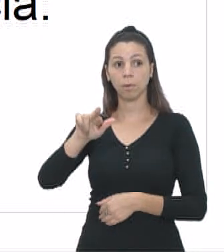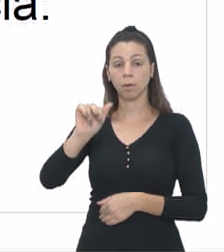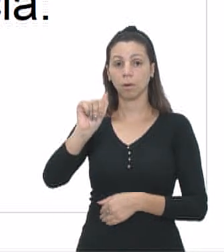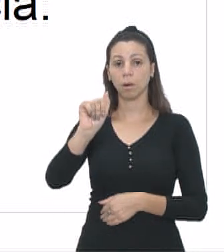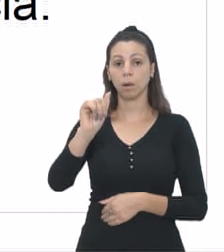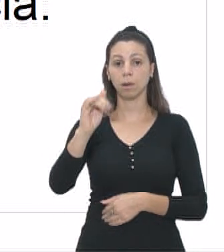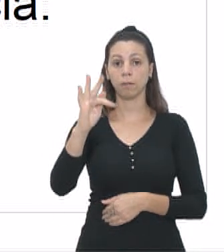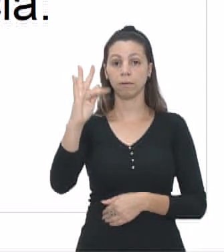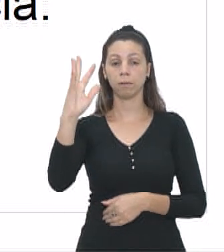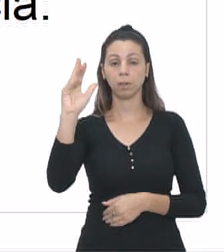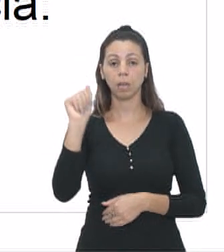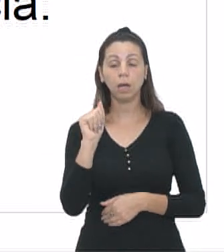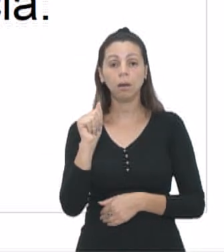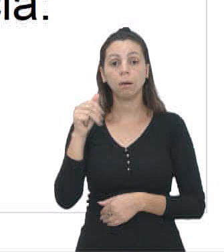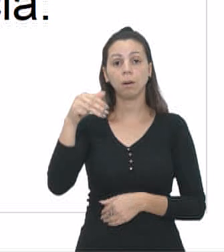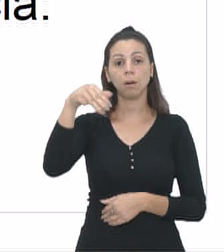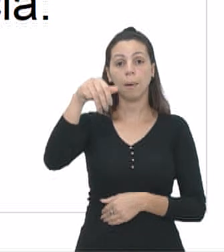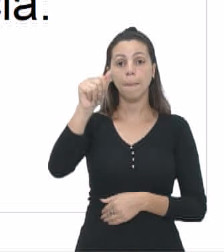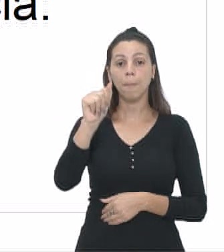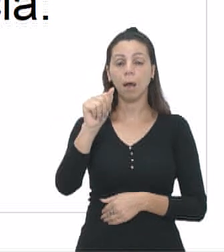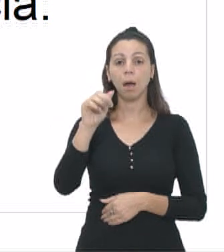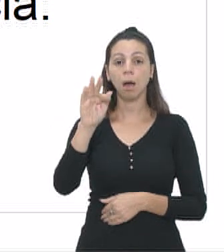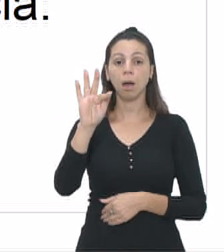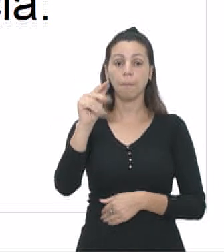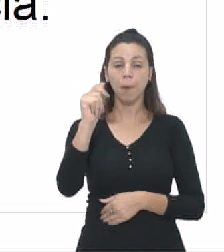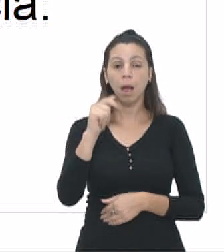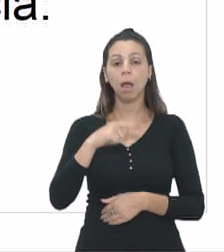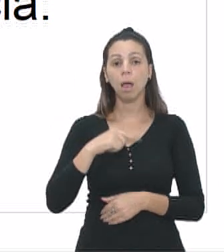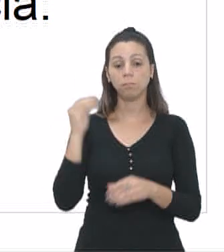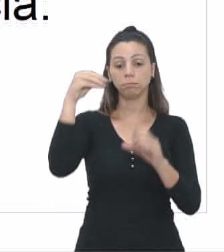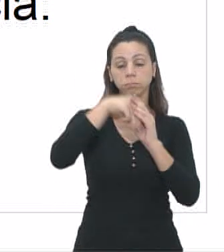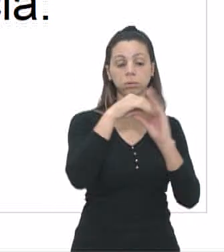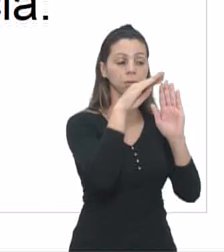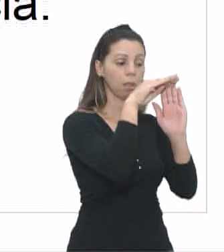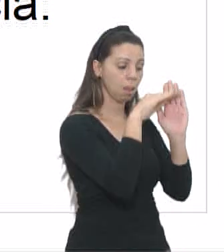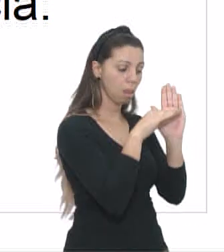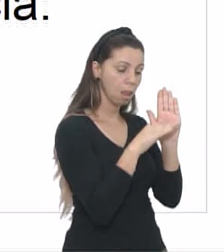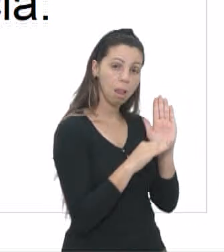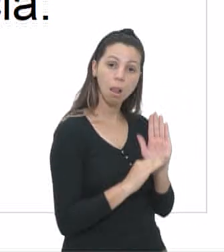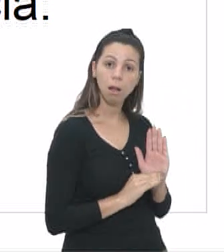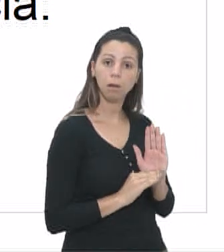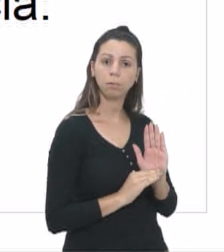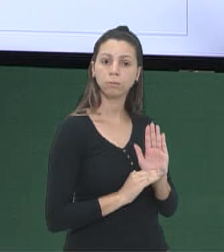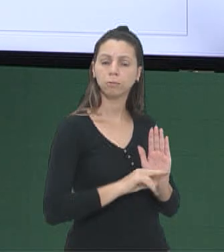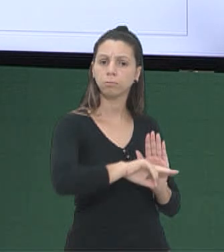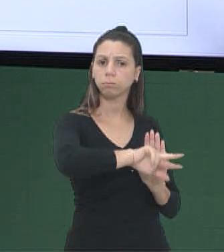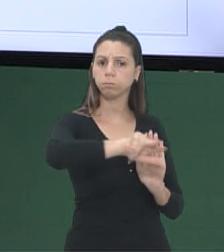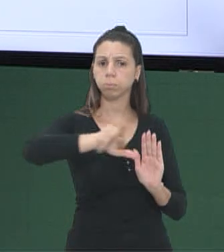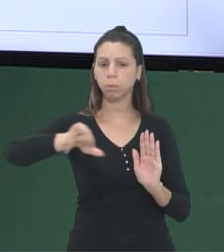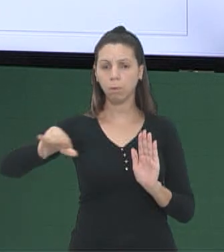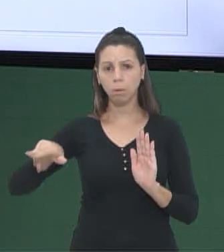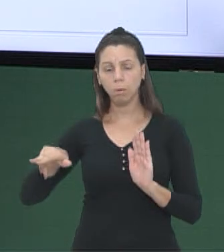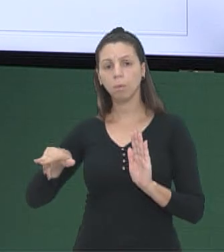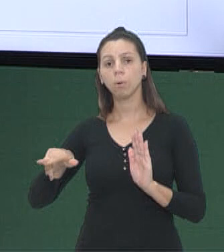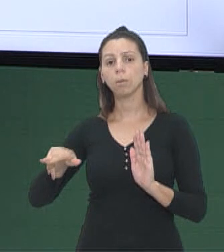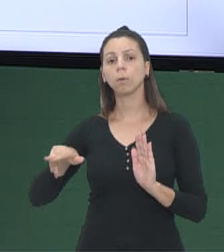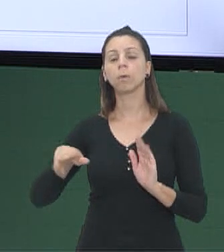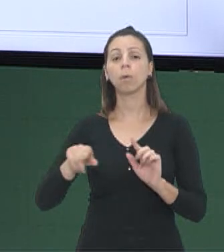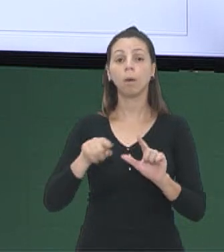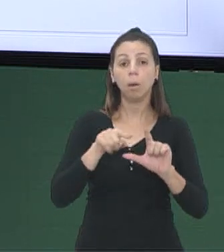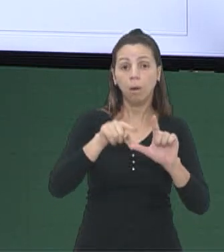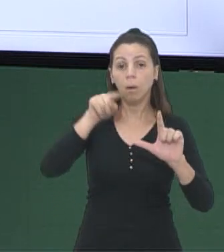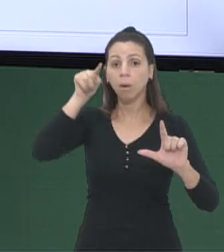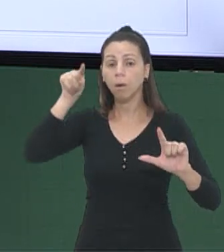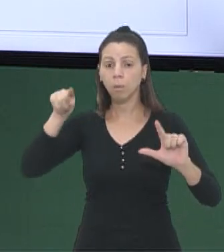numéricas, porém um mapa é composto por diversos elementos que veremos na sequência. Então, além das escalas, que são essas ferramentas que possibilitam